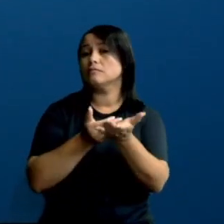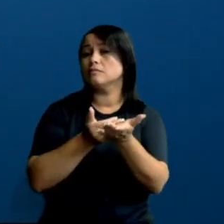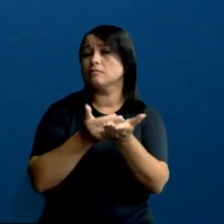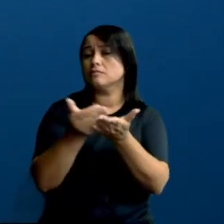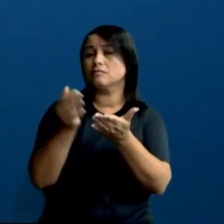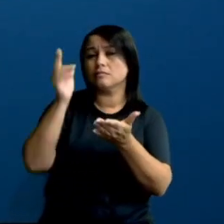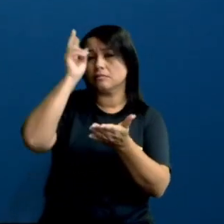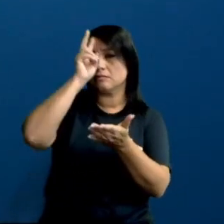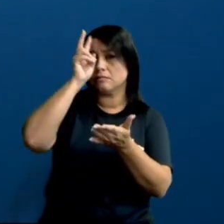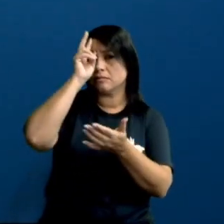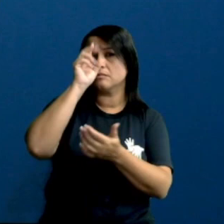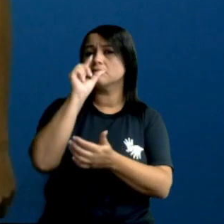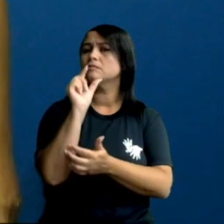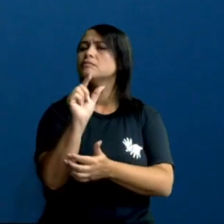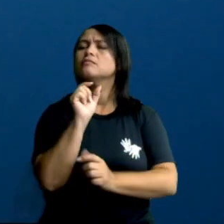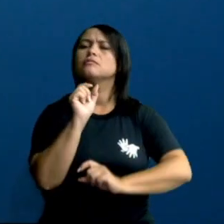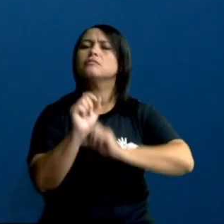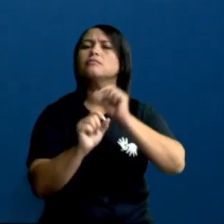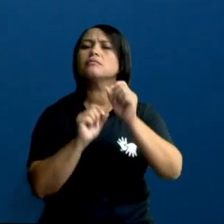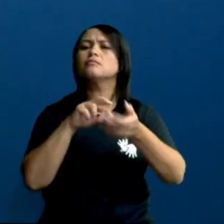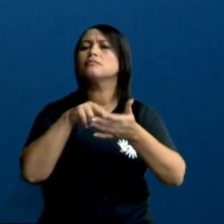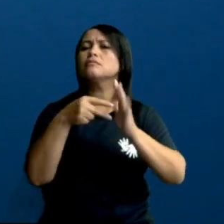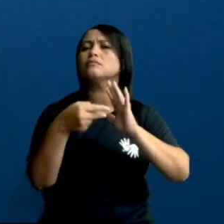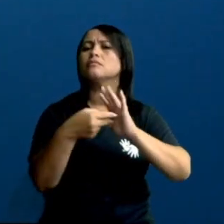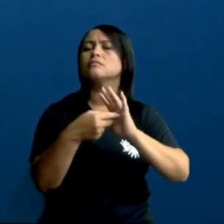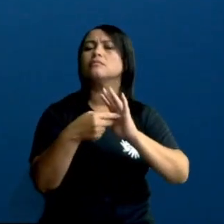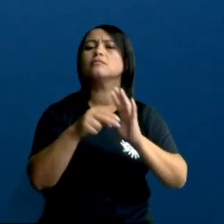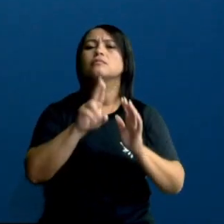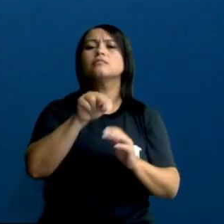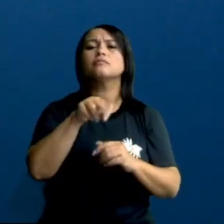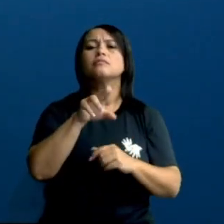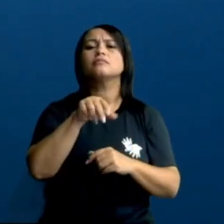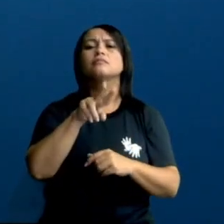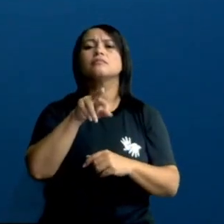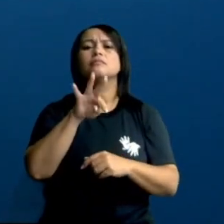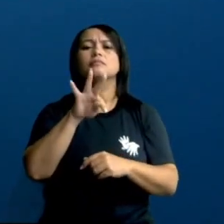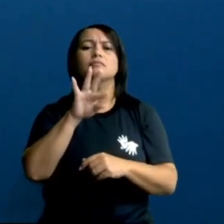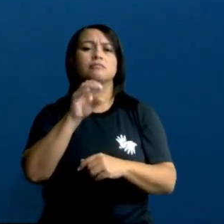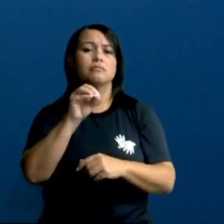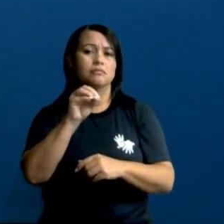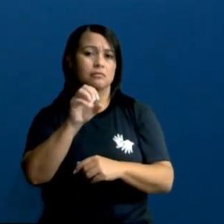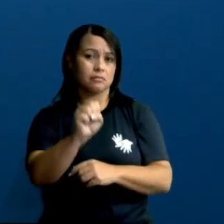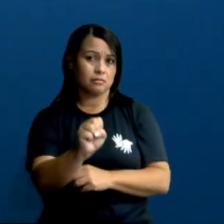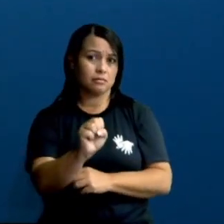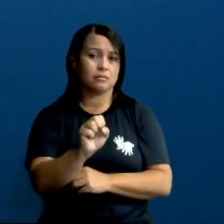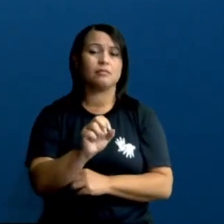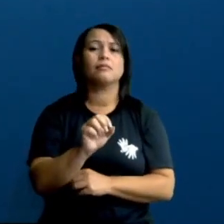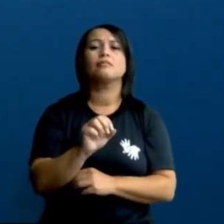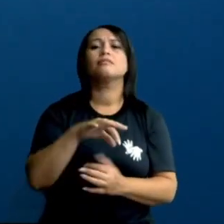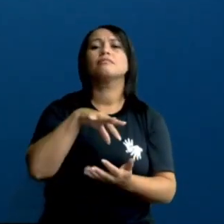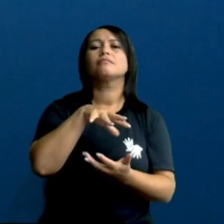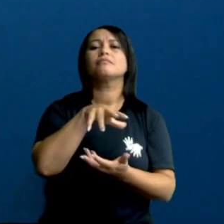começar relembrando um pouco o que é o universo e os seus astros.